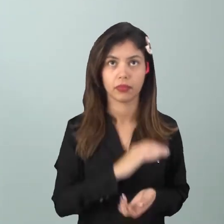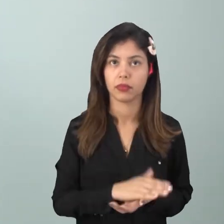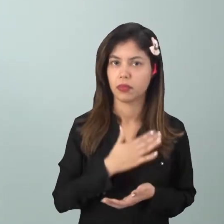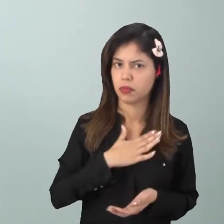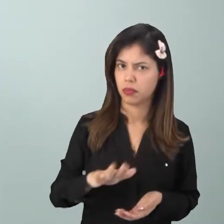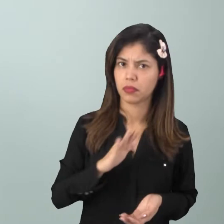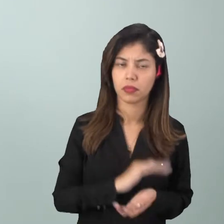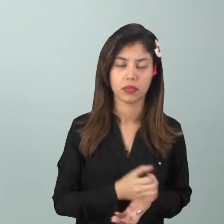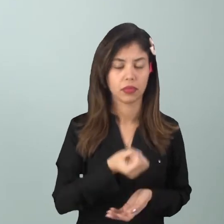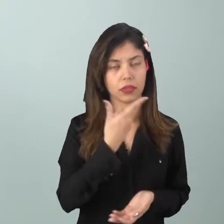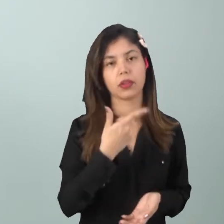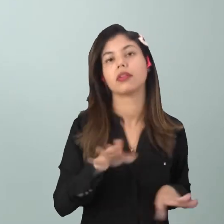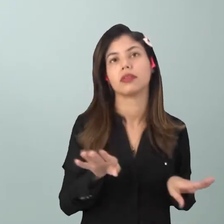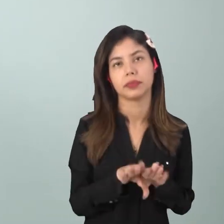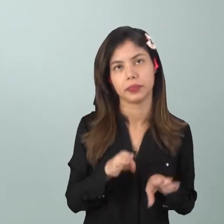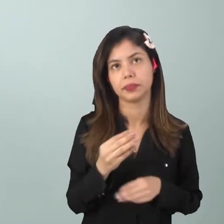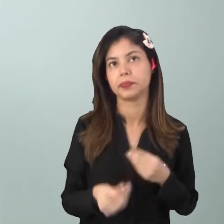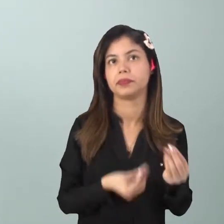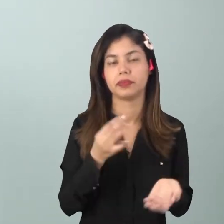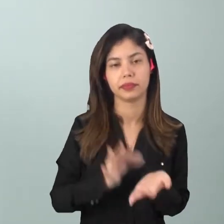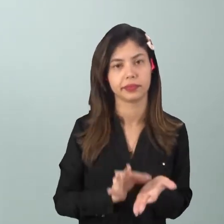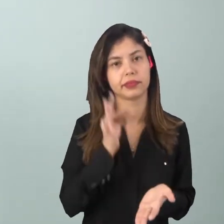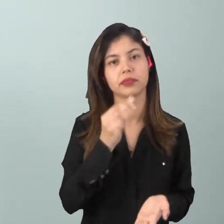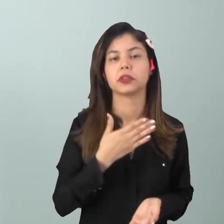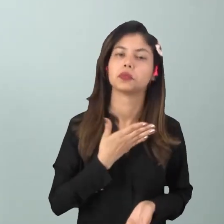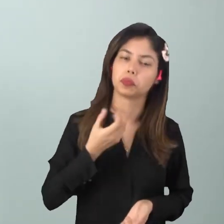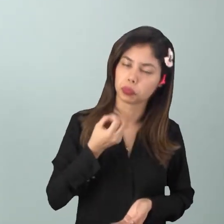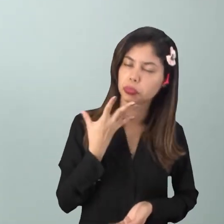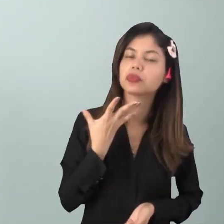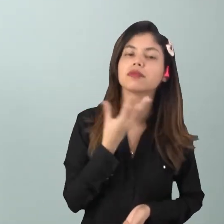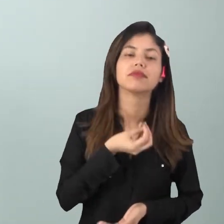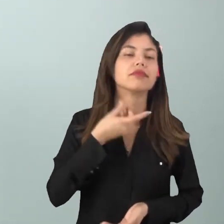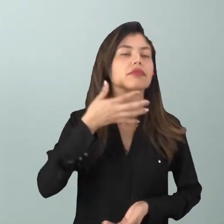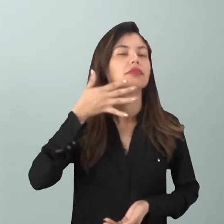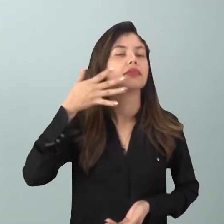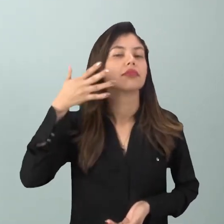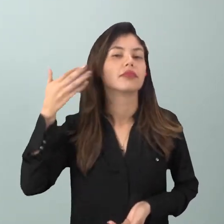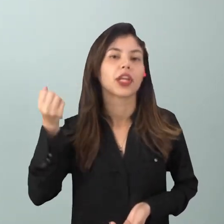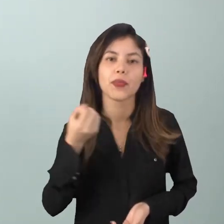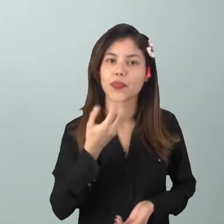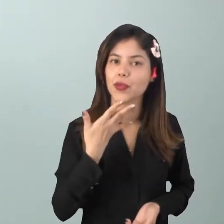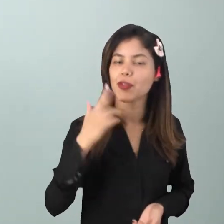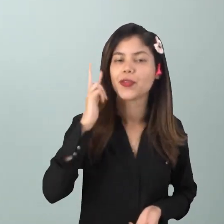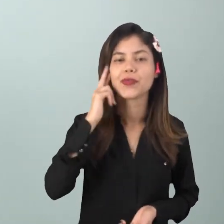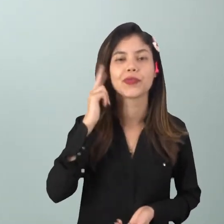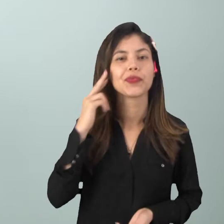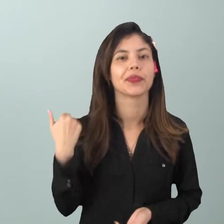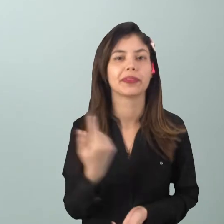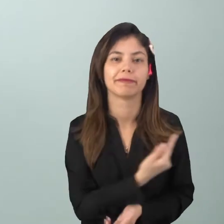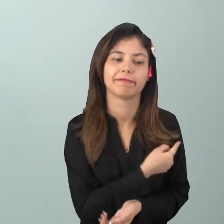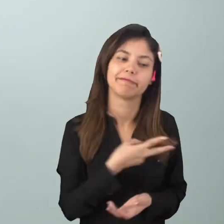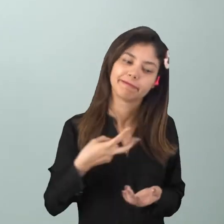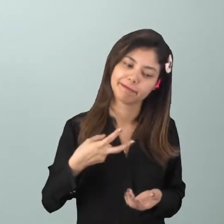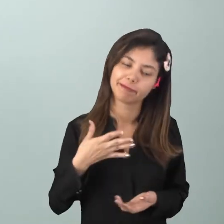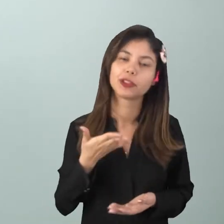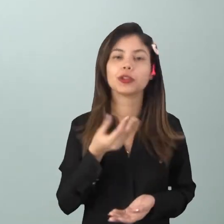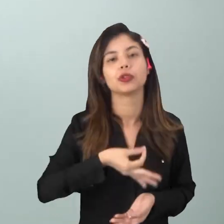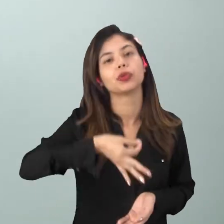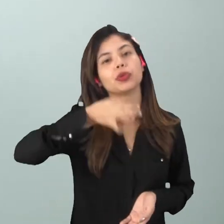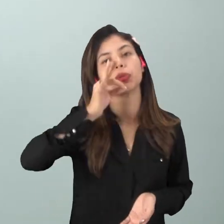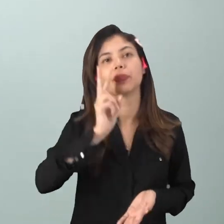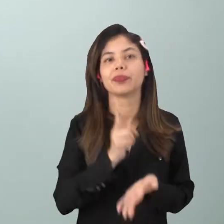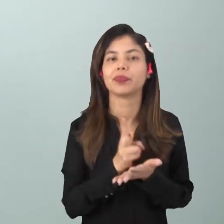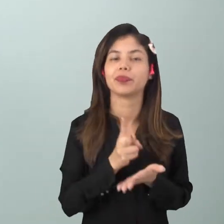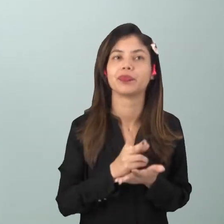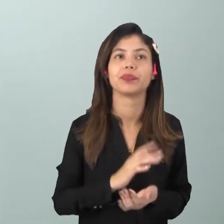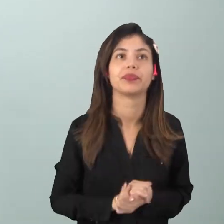esteja usando para remédio nenhum, mas serve como um chá gostoso, aromático, que é muito comum ser consumido na nossa